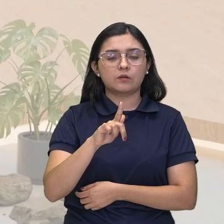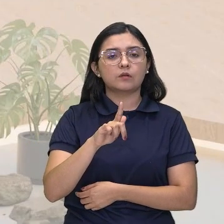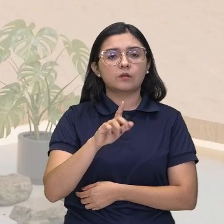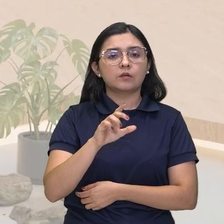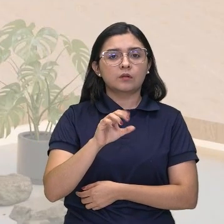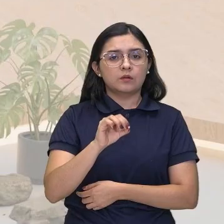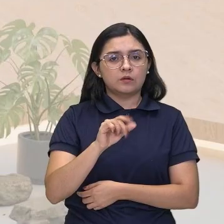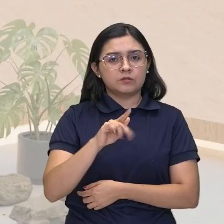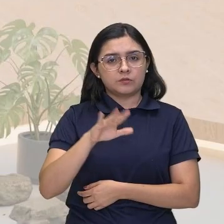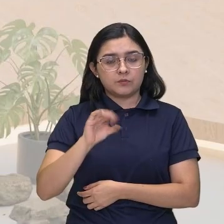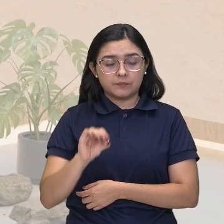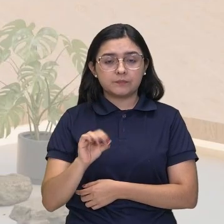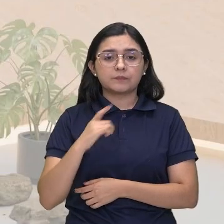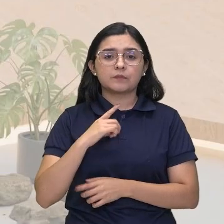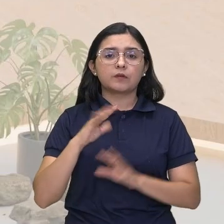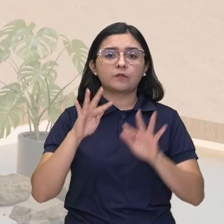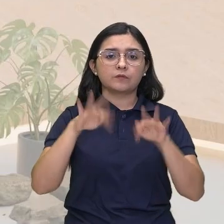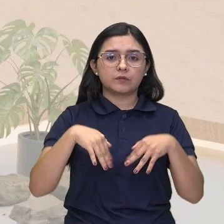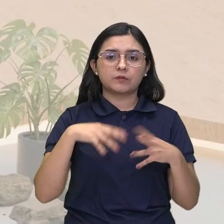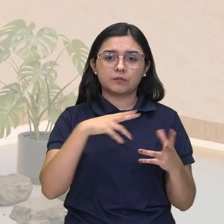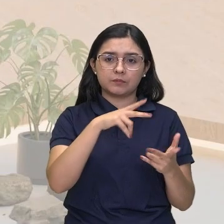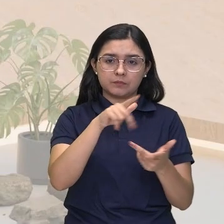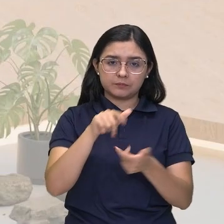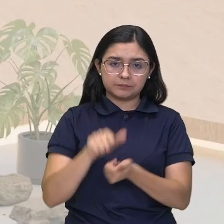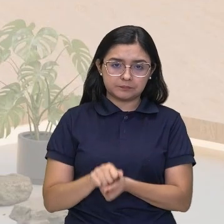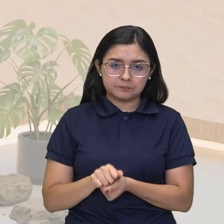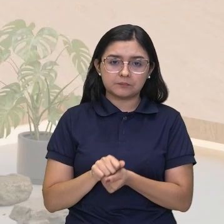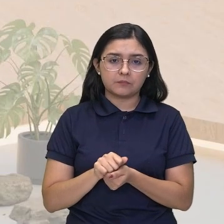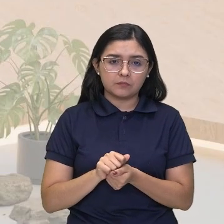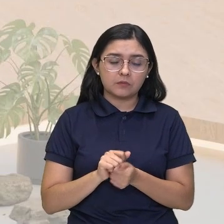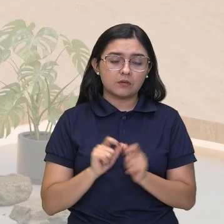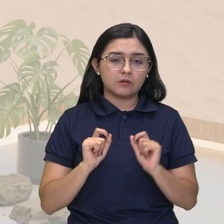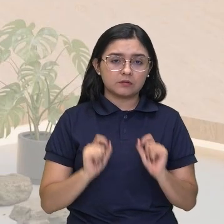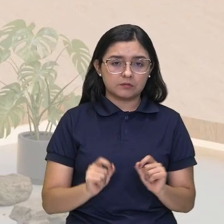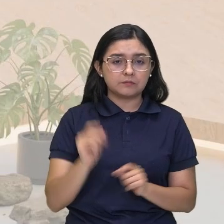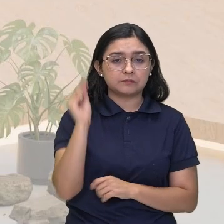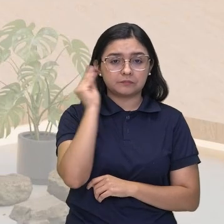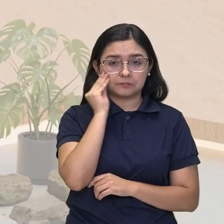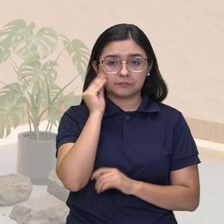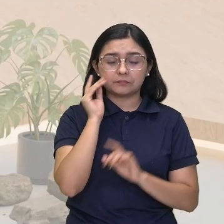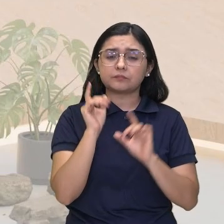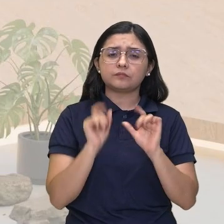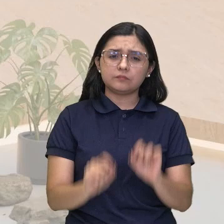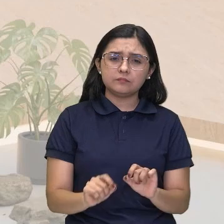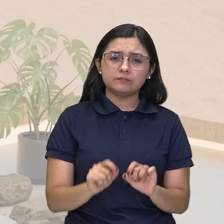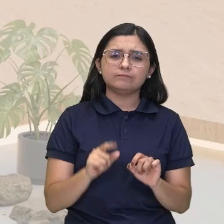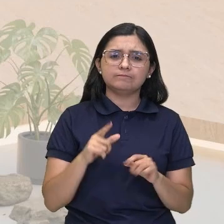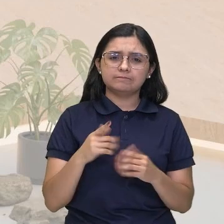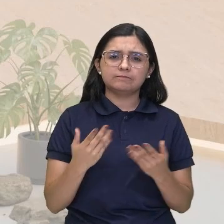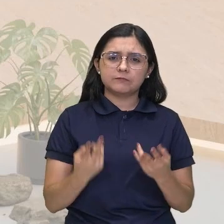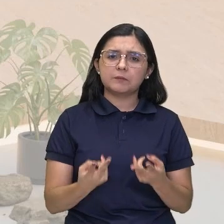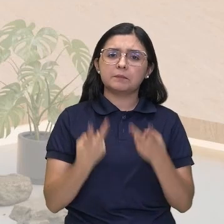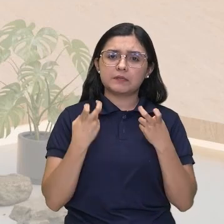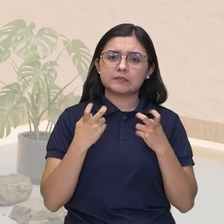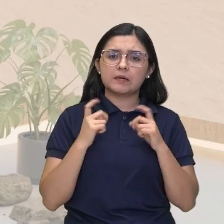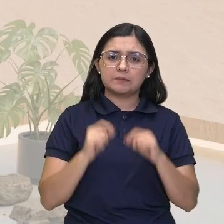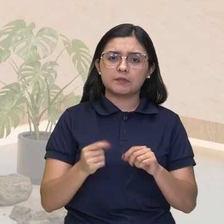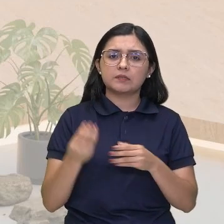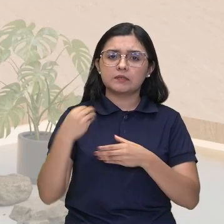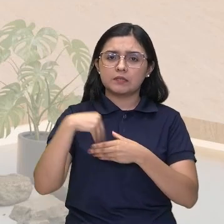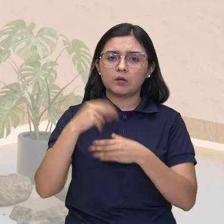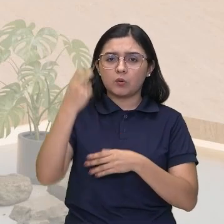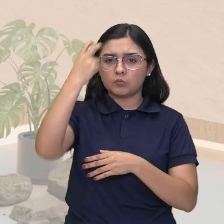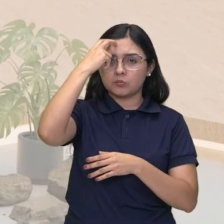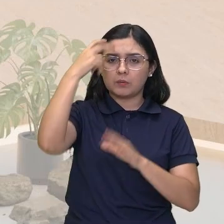vai da terminologia, né, do tempo. Então vejam lá, e isso é muito presente nesses povos. Por isso que